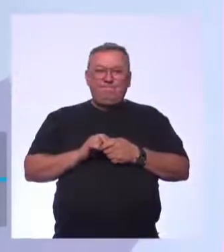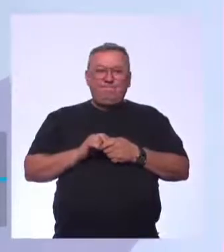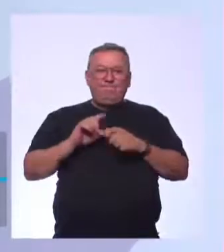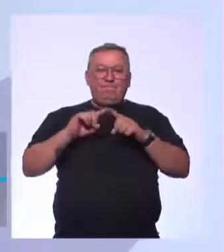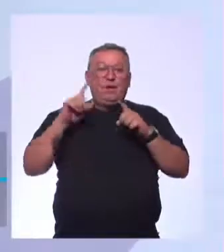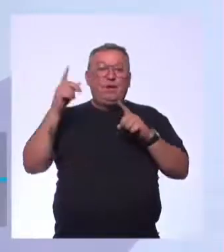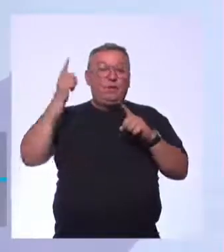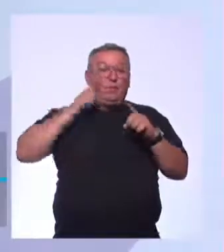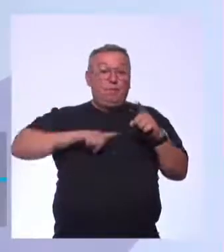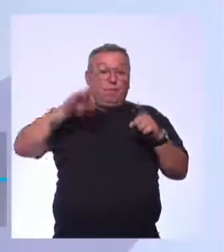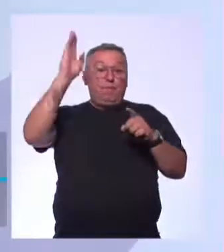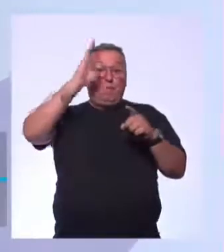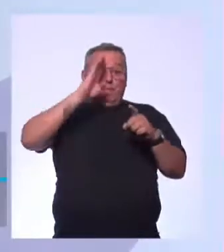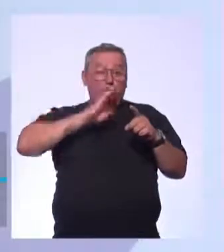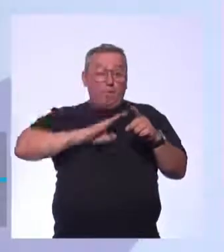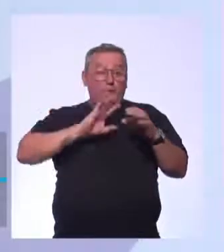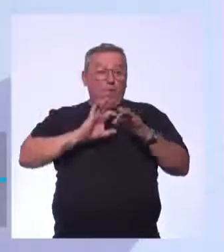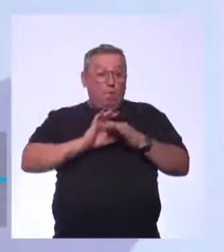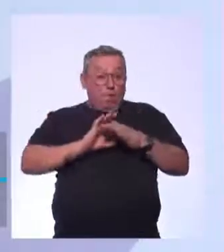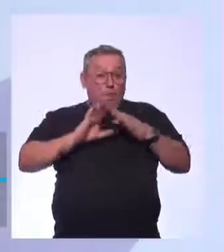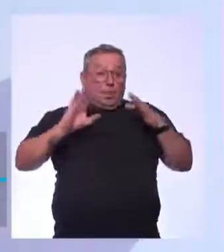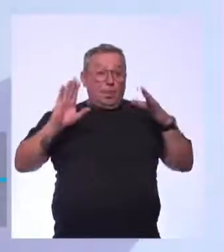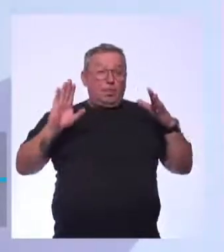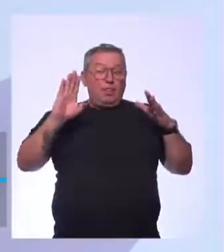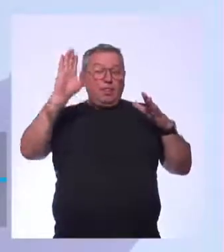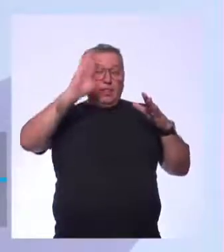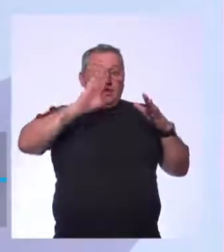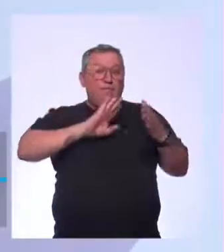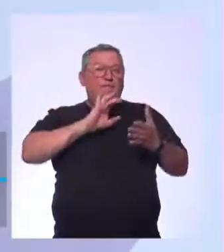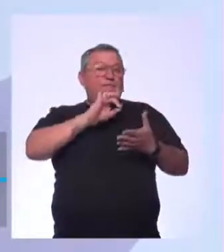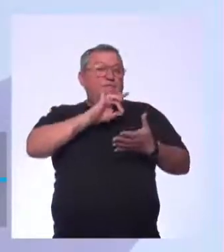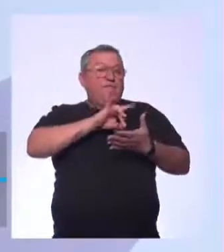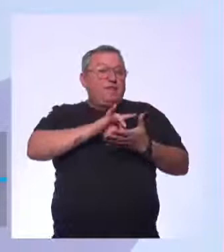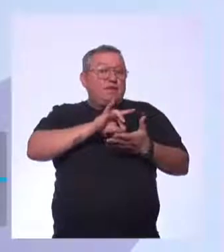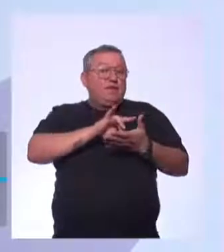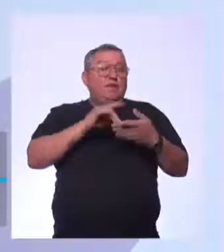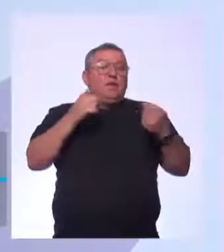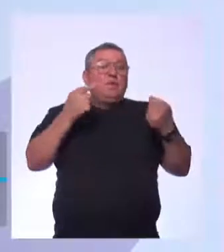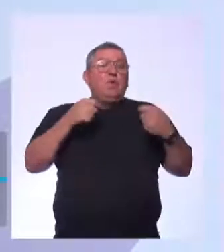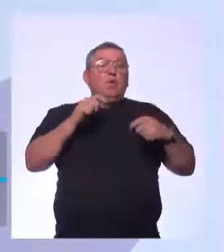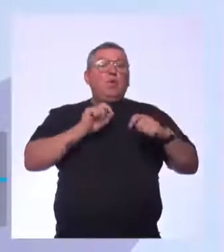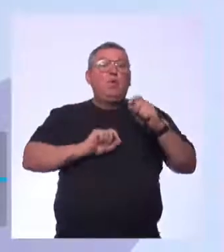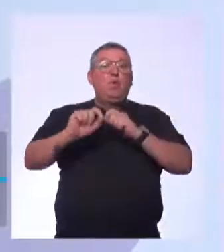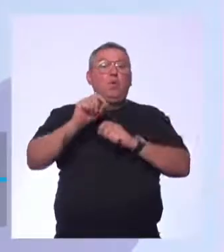que o Brasil realmente fosse considerado independente, é necessário que